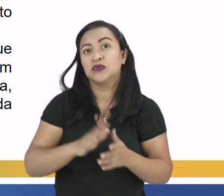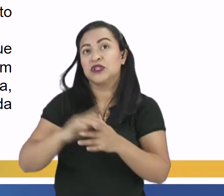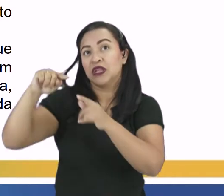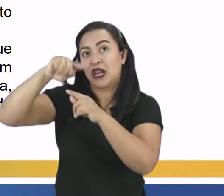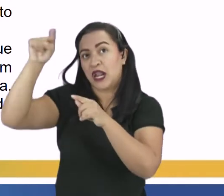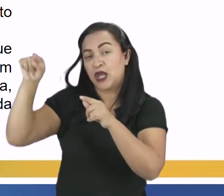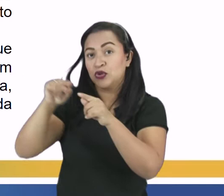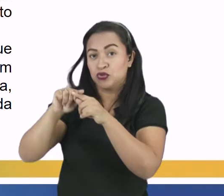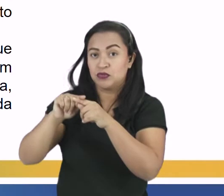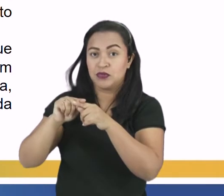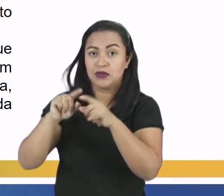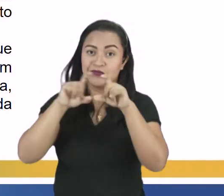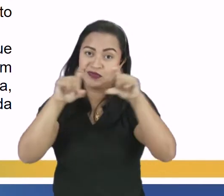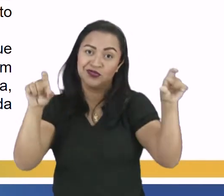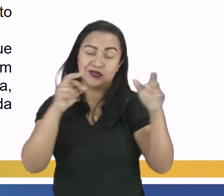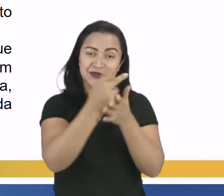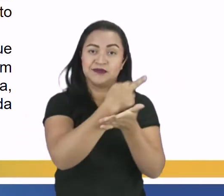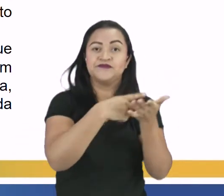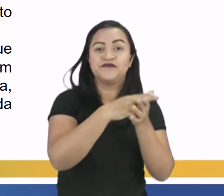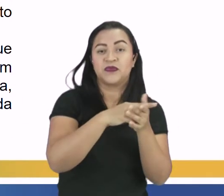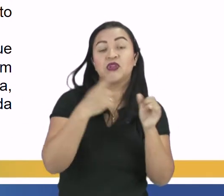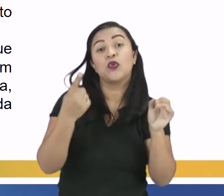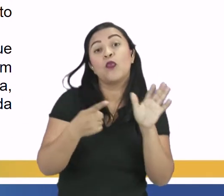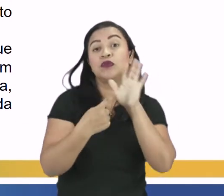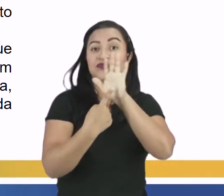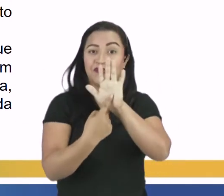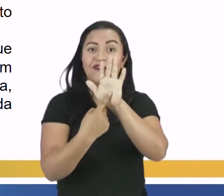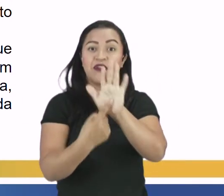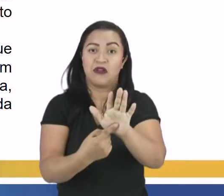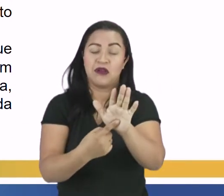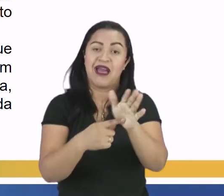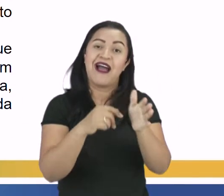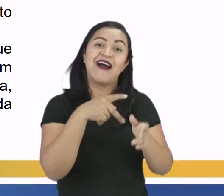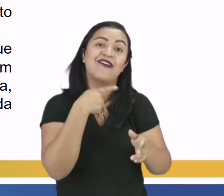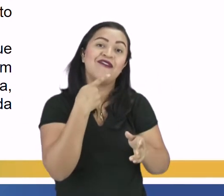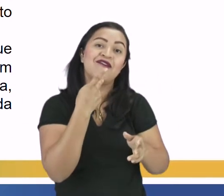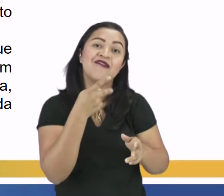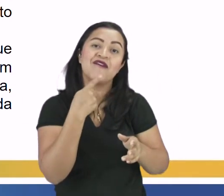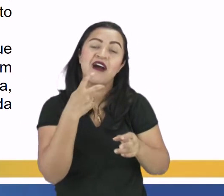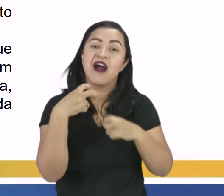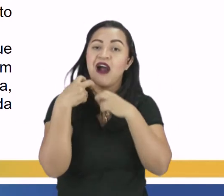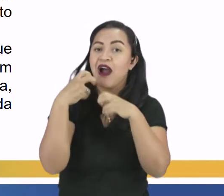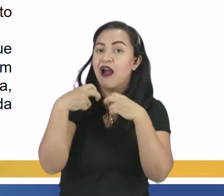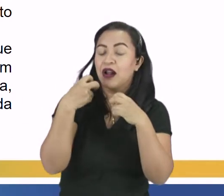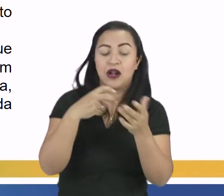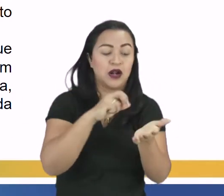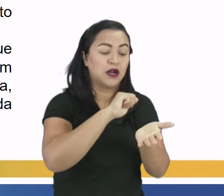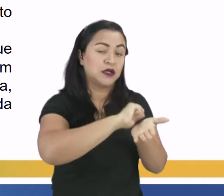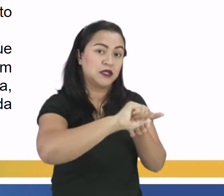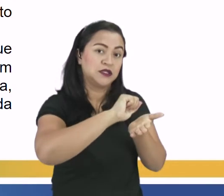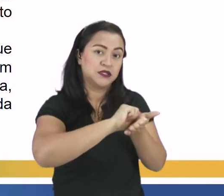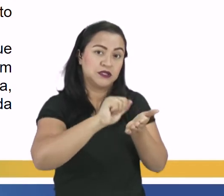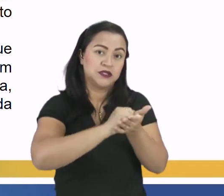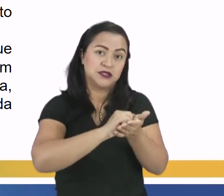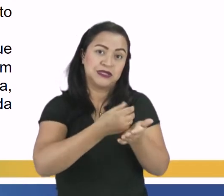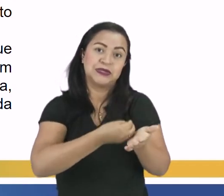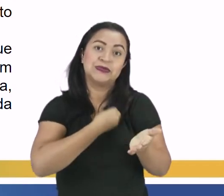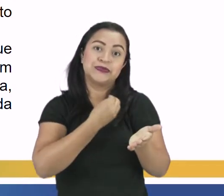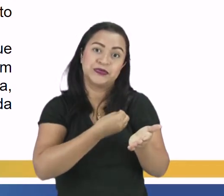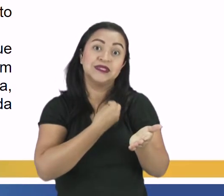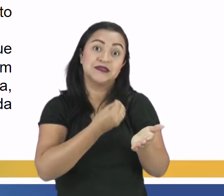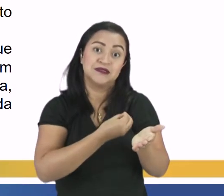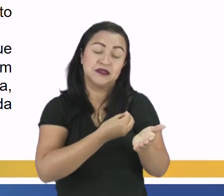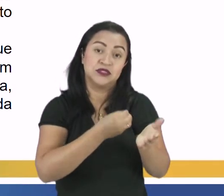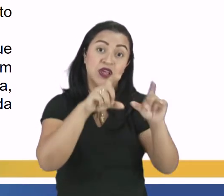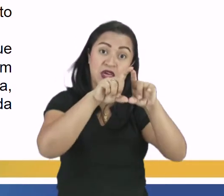verbal, basicamente, estamos nos referindo à fala e à escrita, presente dentro das histórias em quadrinhos.